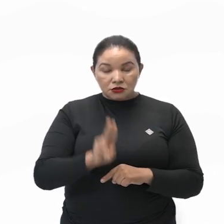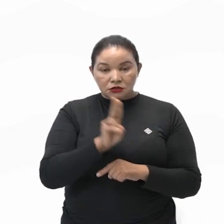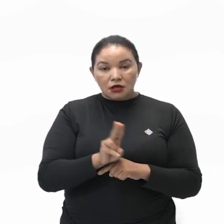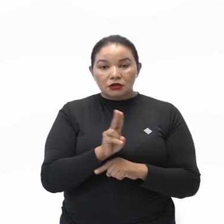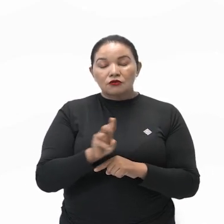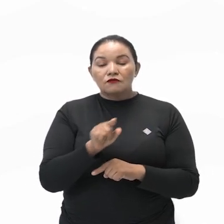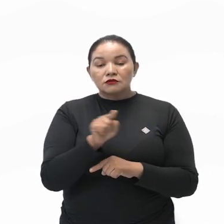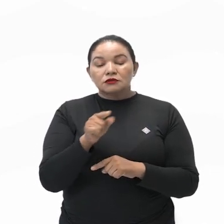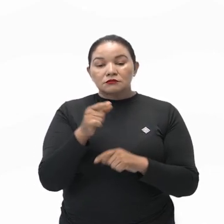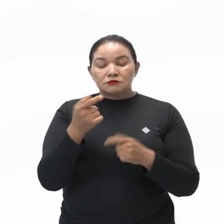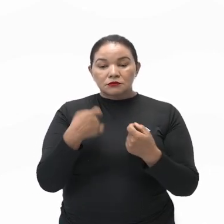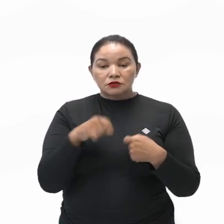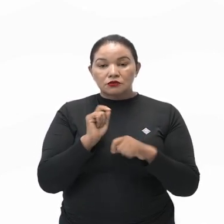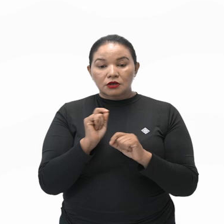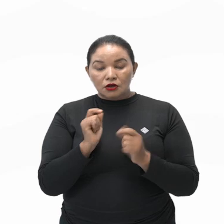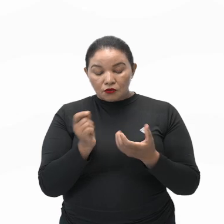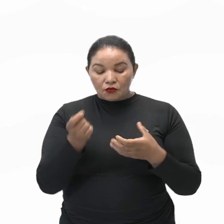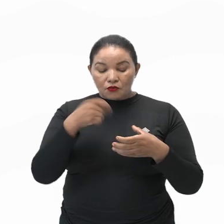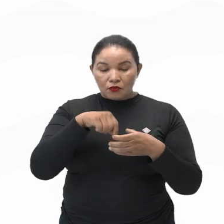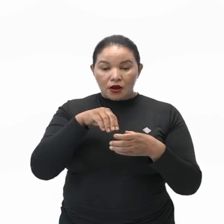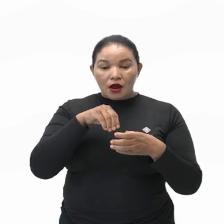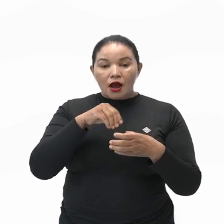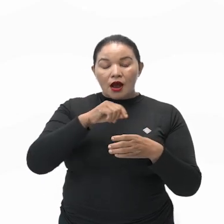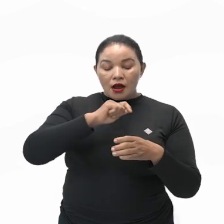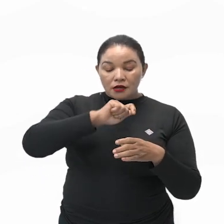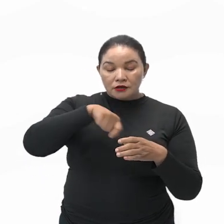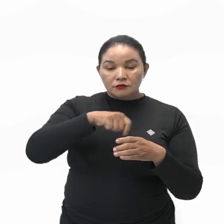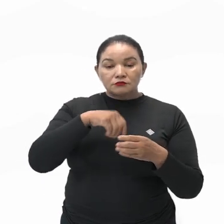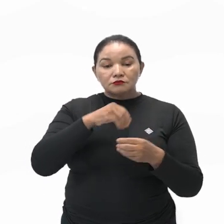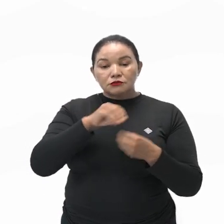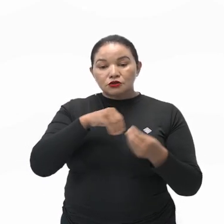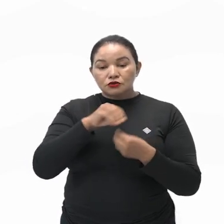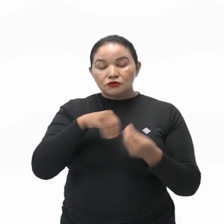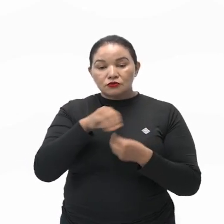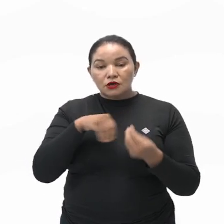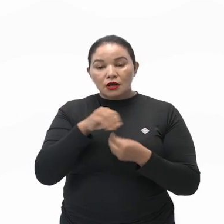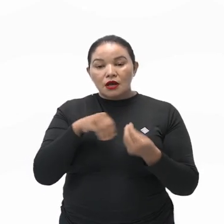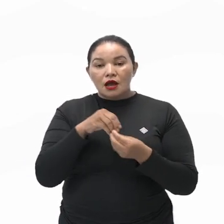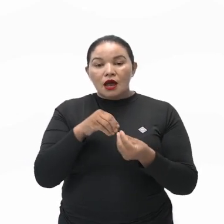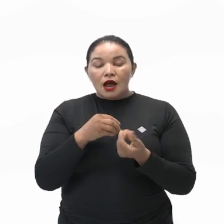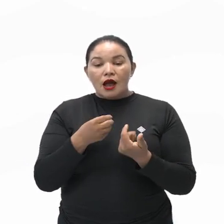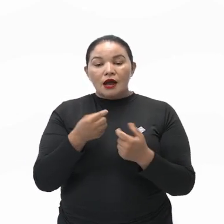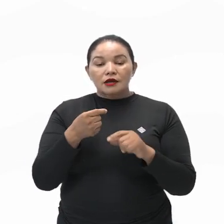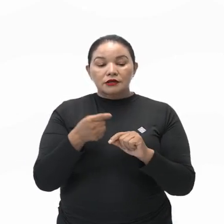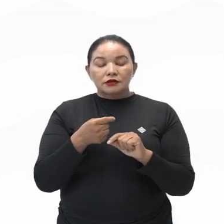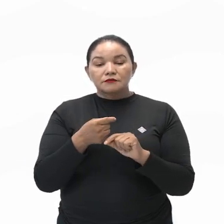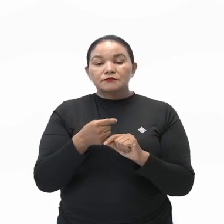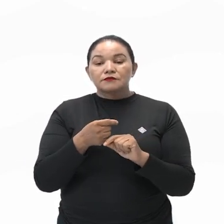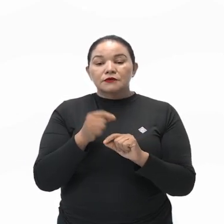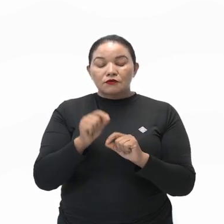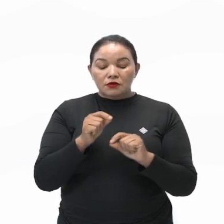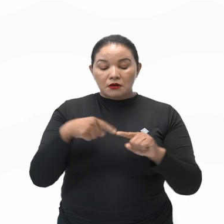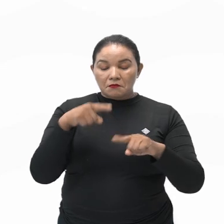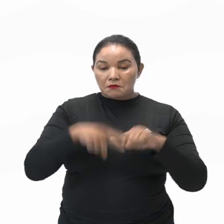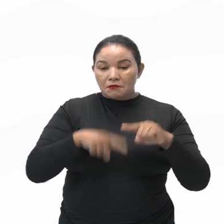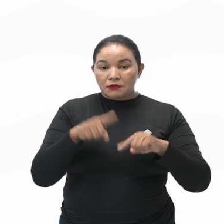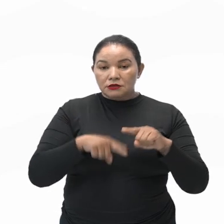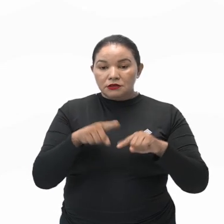vai poder colocar uma outra substância que vai precipitar ali um composto daquela solução após